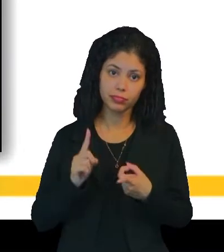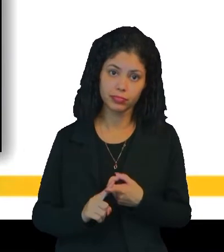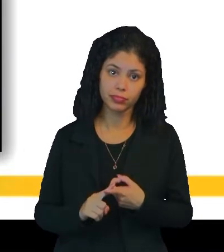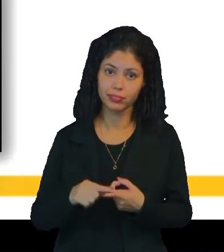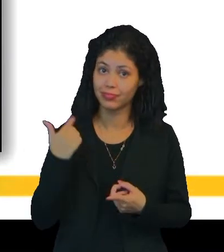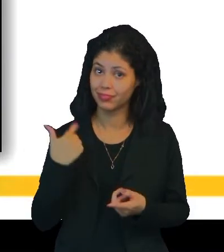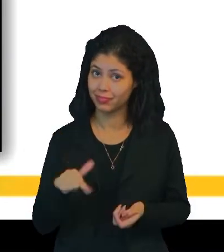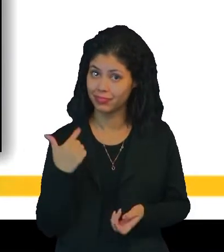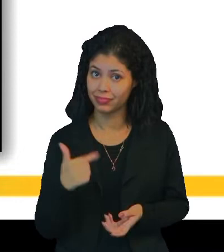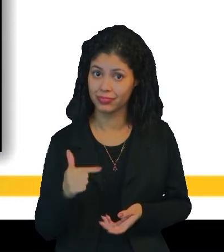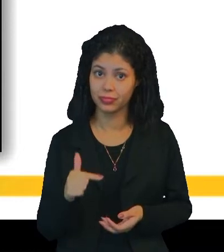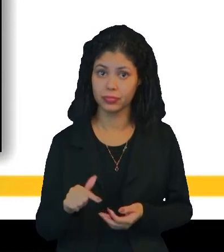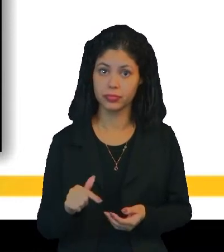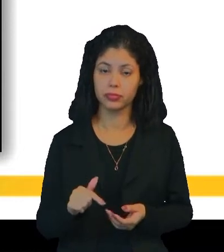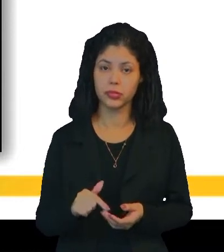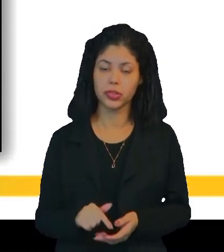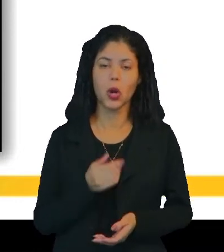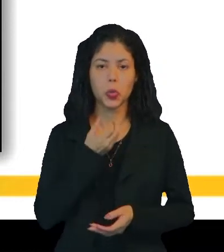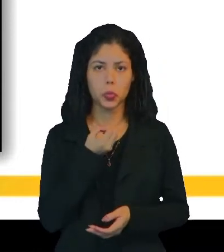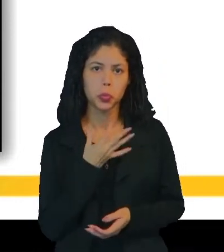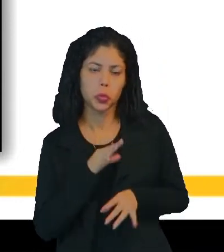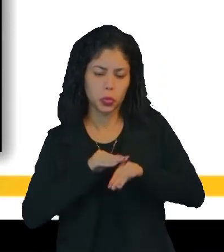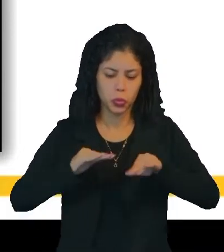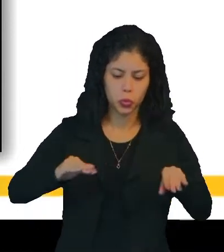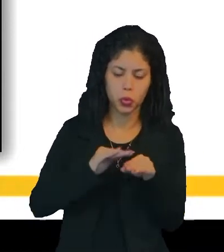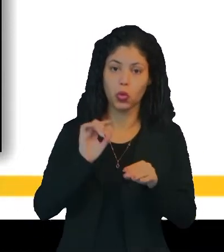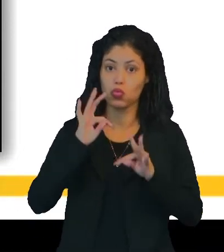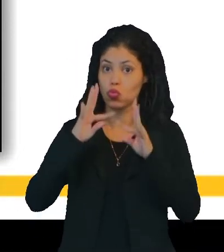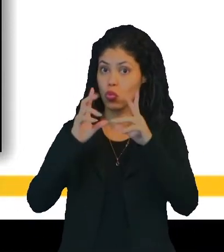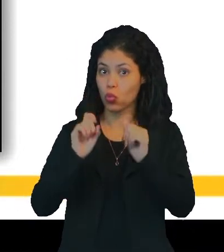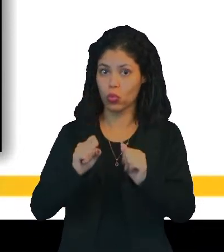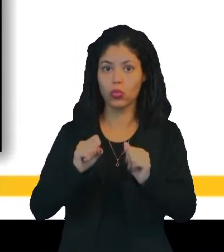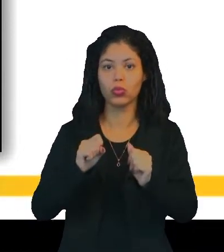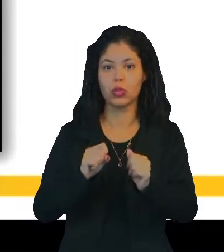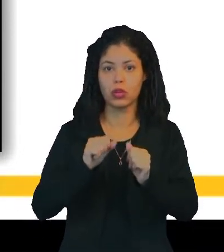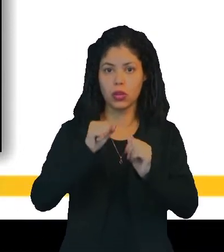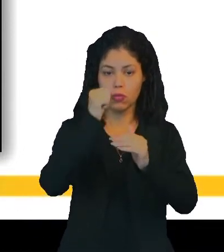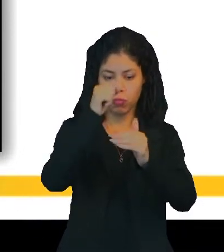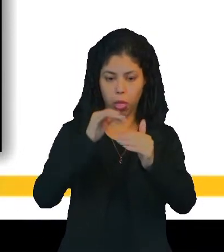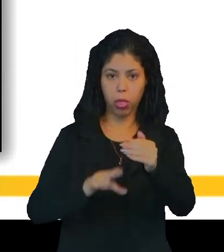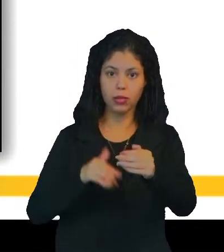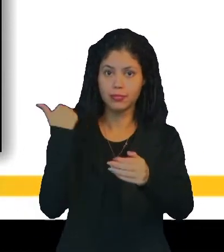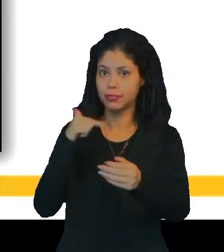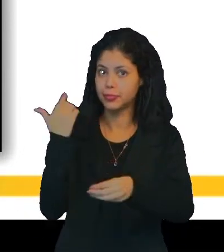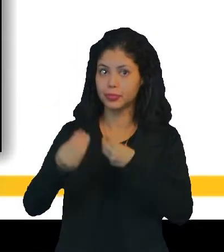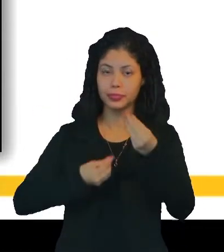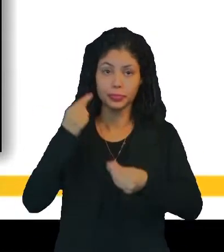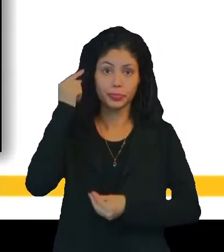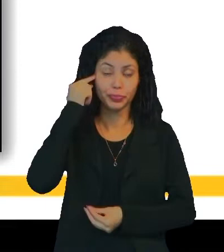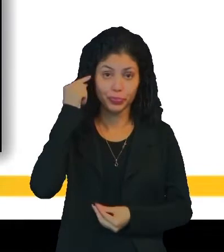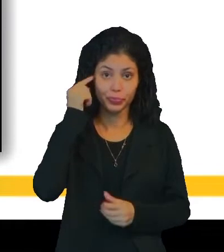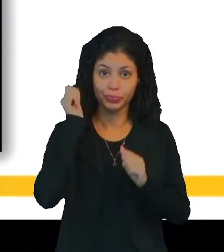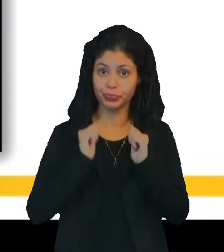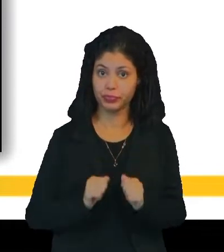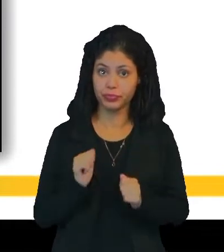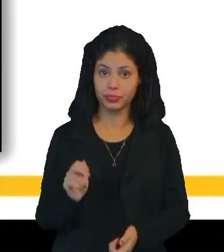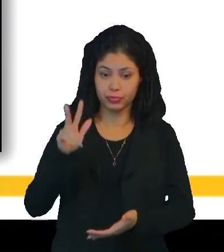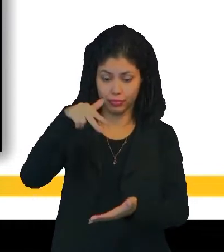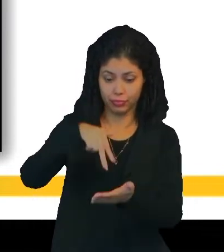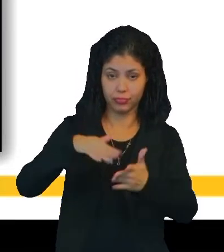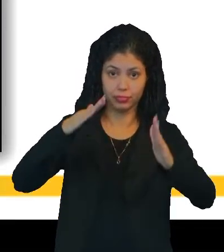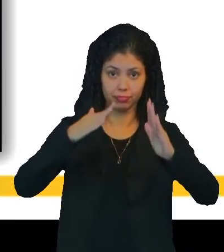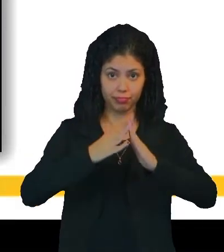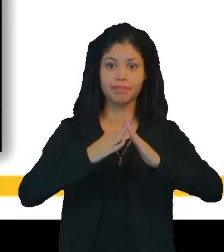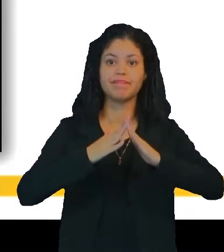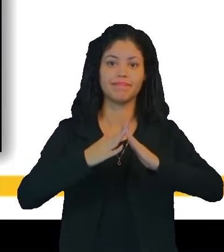porque eles não têm uma superfície rochosa, né? É completamente cheio de gases. Não tem como nem imaginar que pode ter